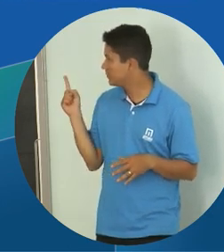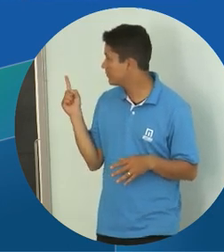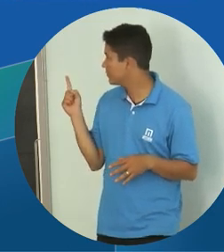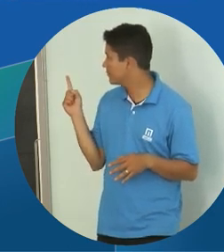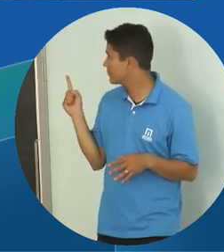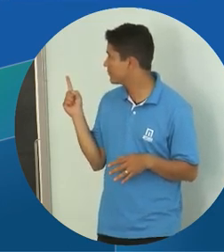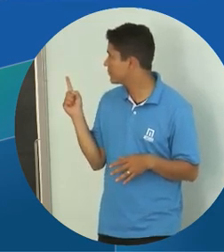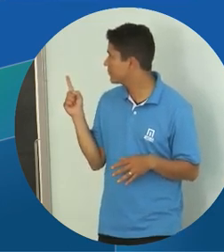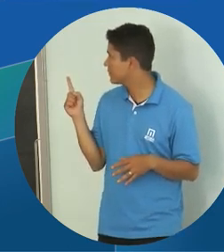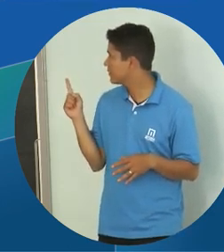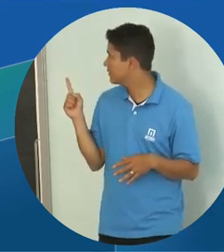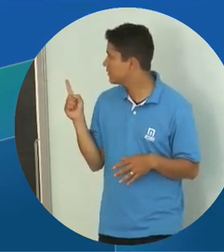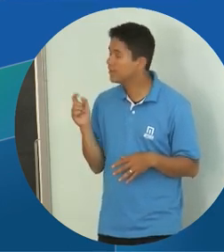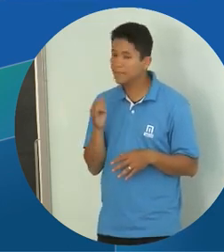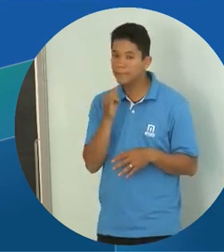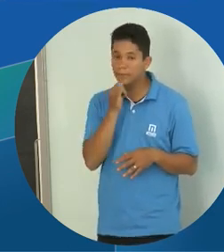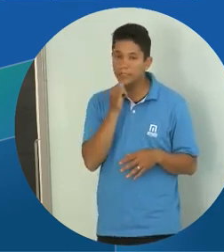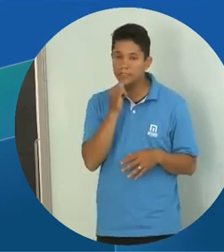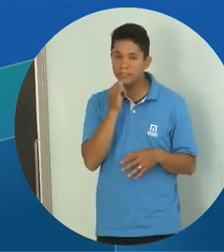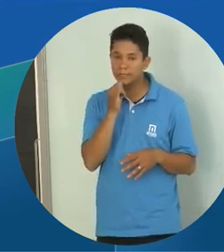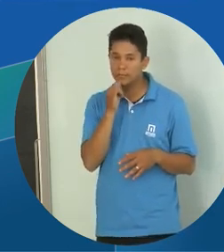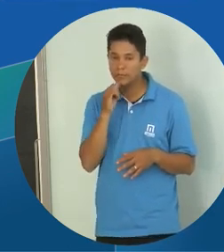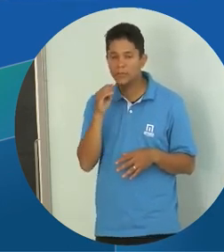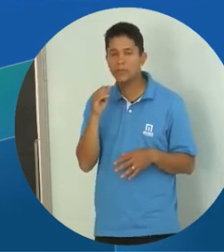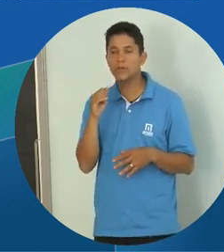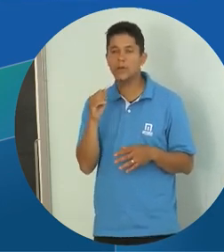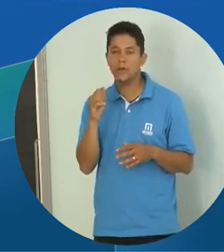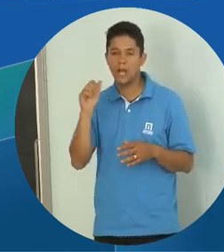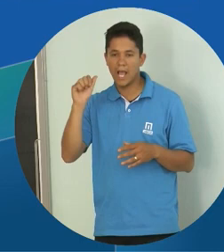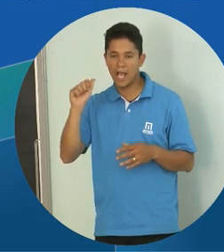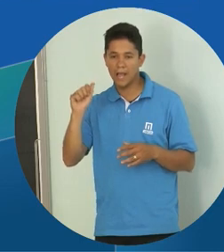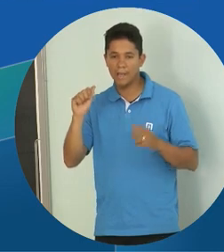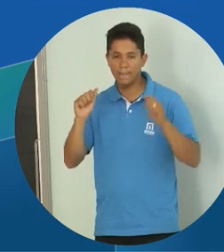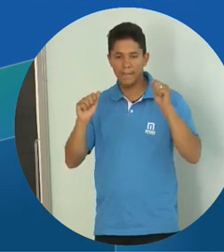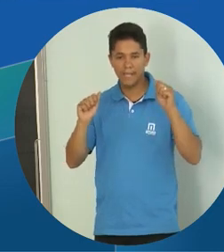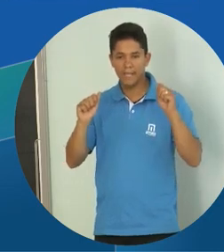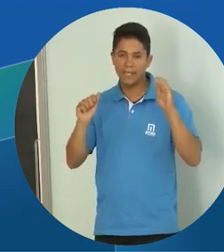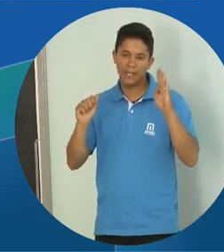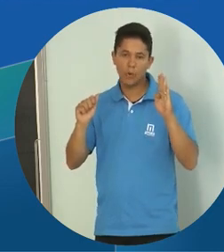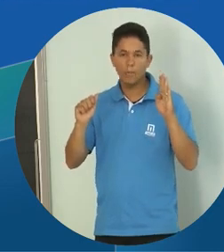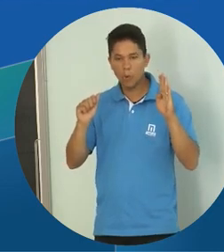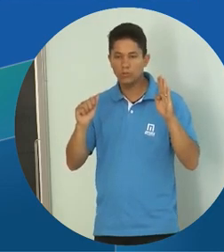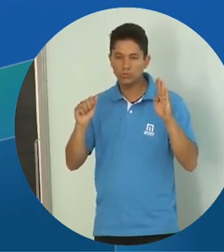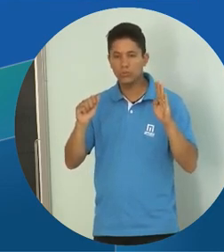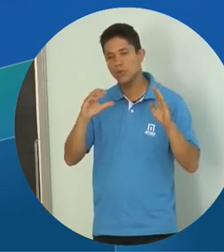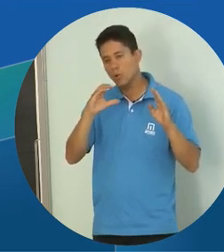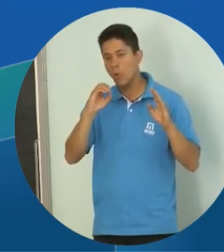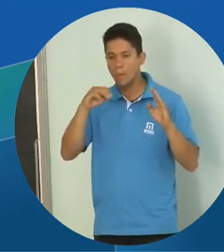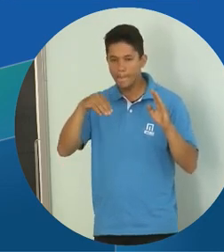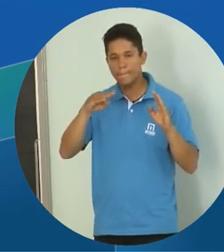gente tem o exemplo do composto A e do composto B, que juntos, quando eles reagirem, causam